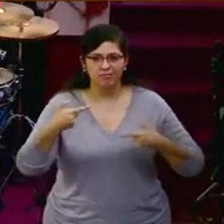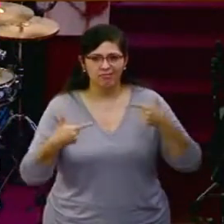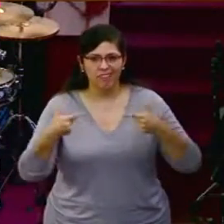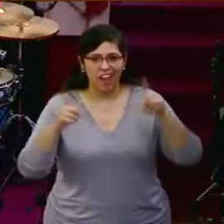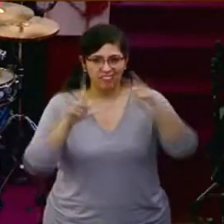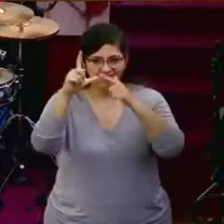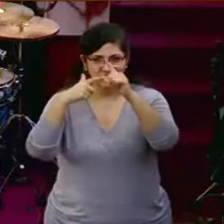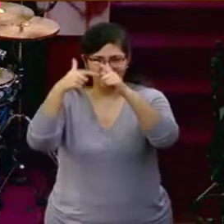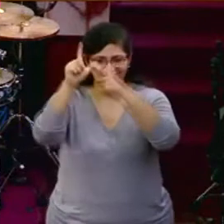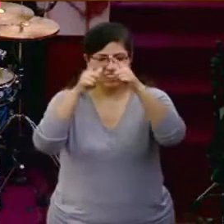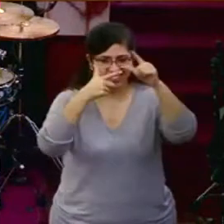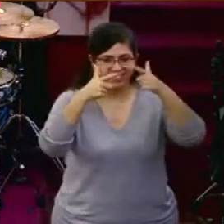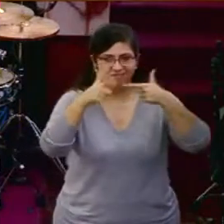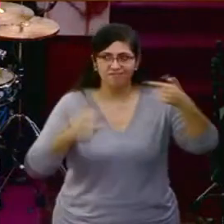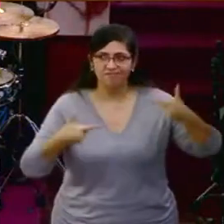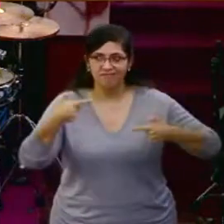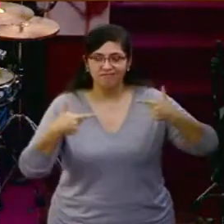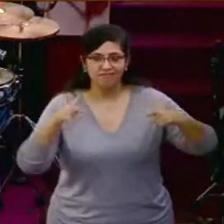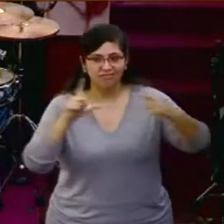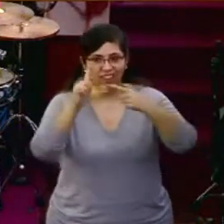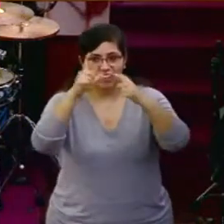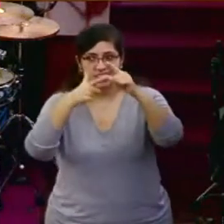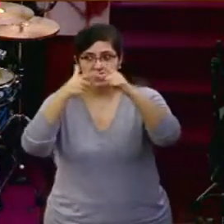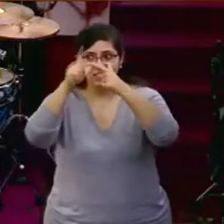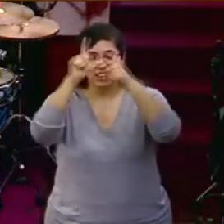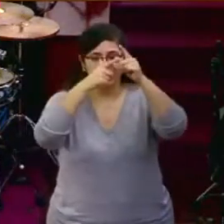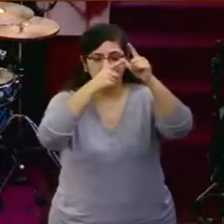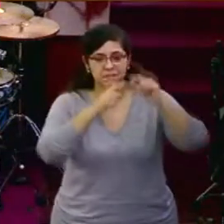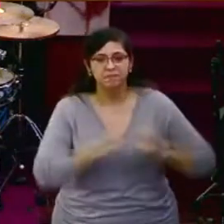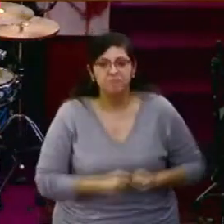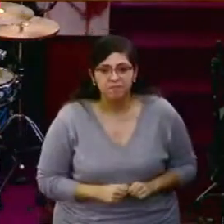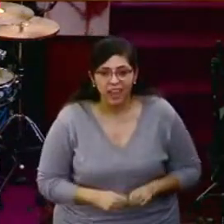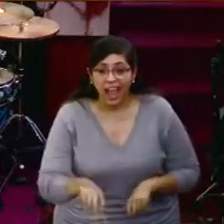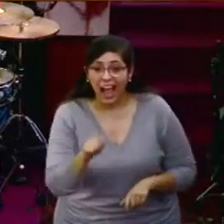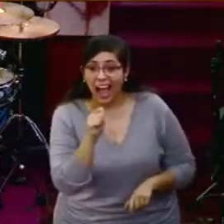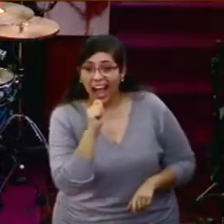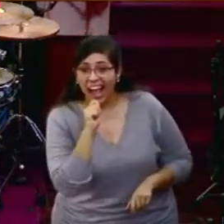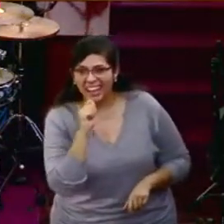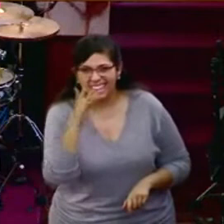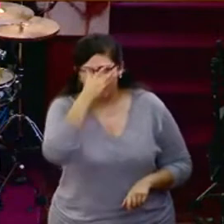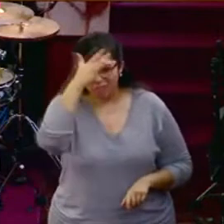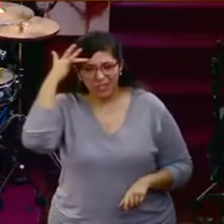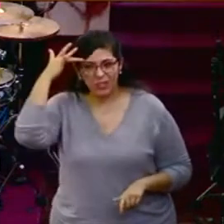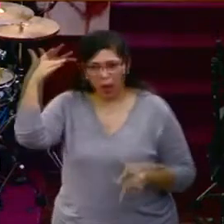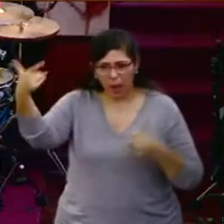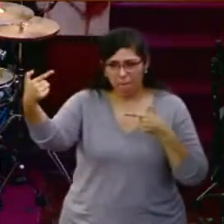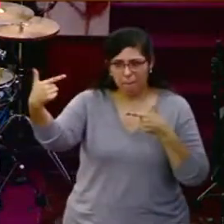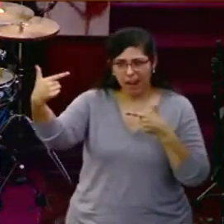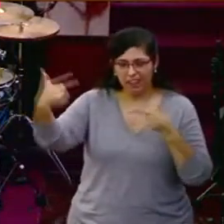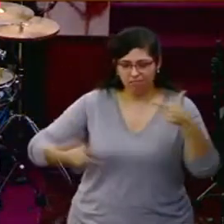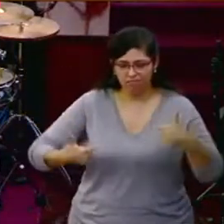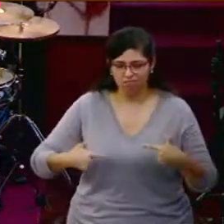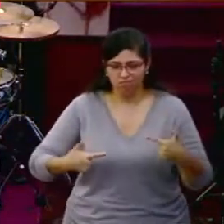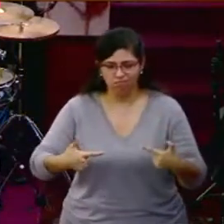lá do xis da força lá do y da força e ainda tem alguém que propõe pelo